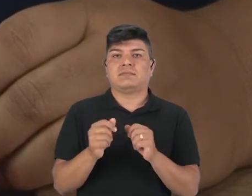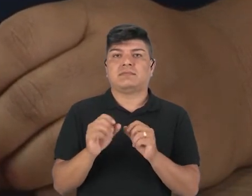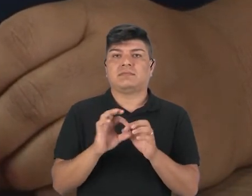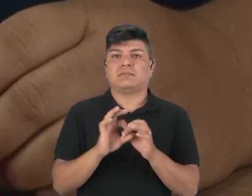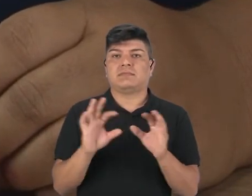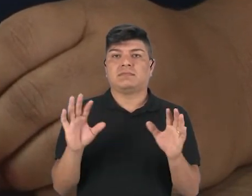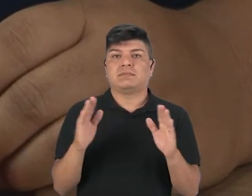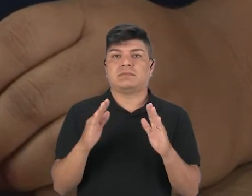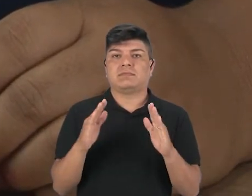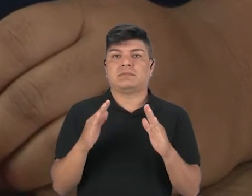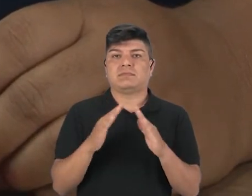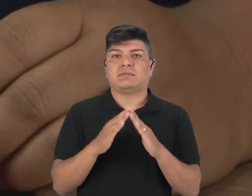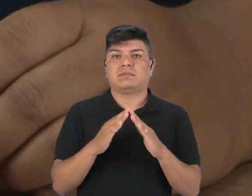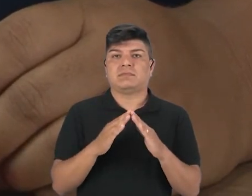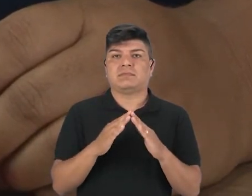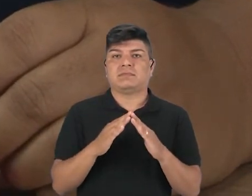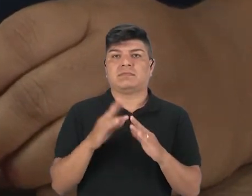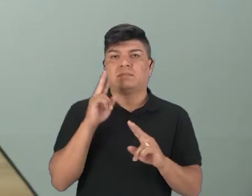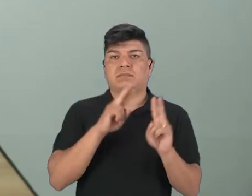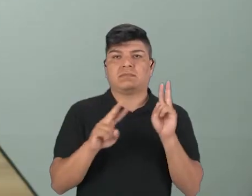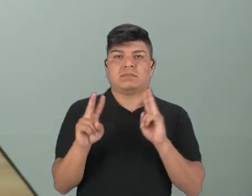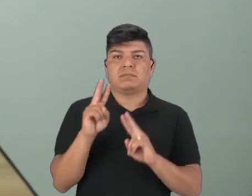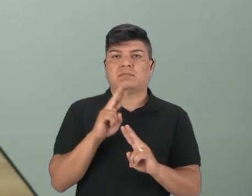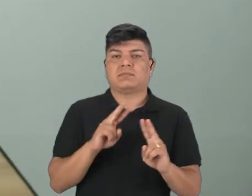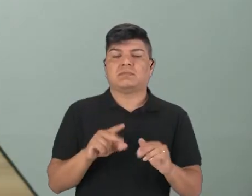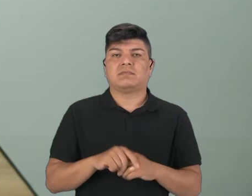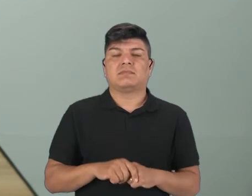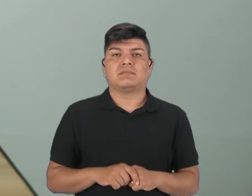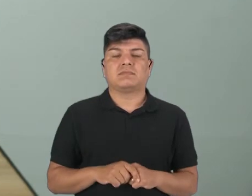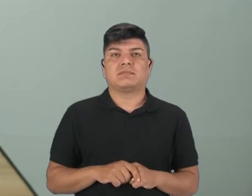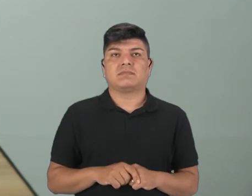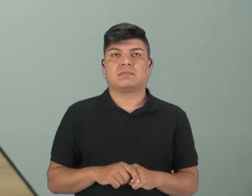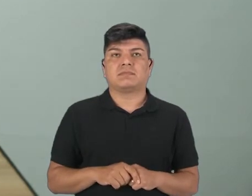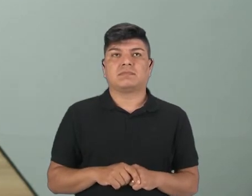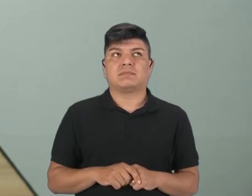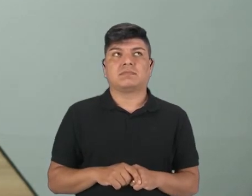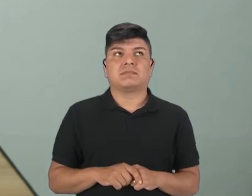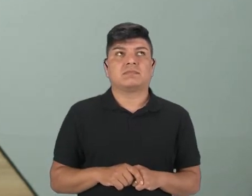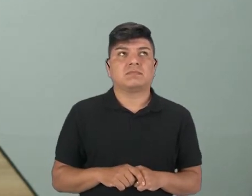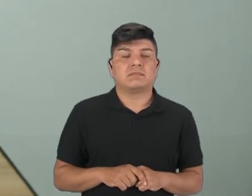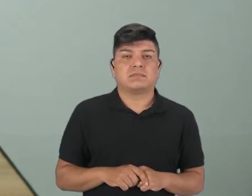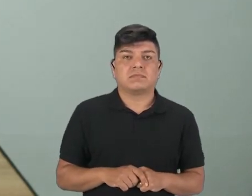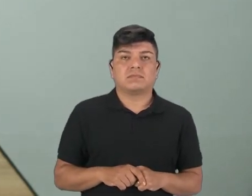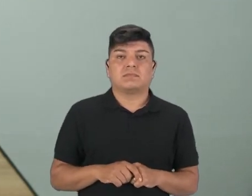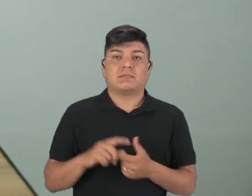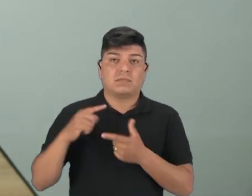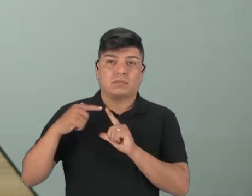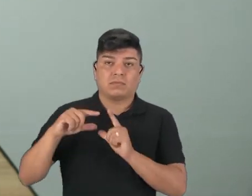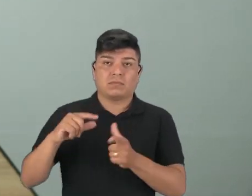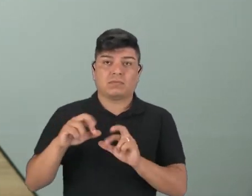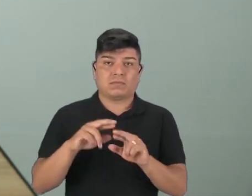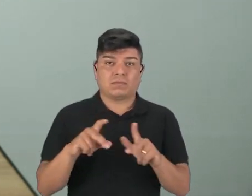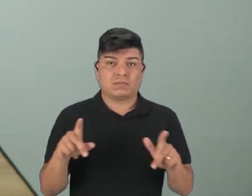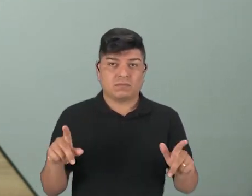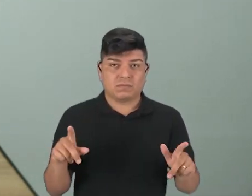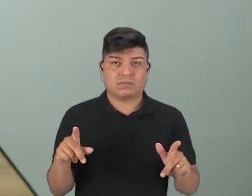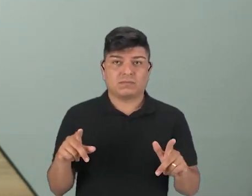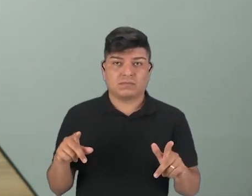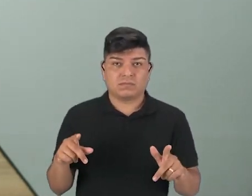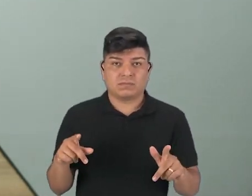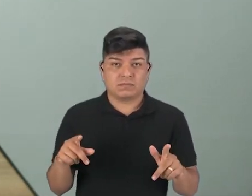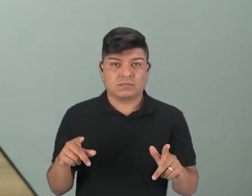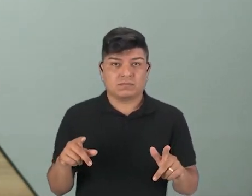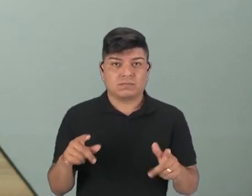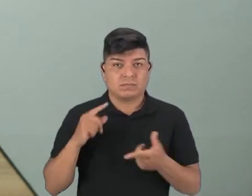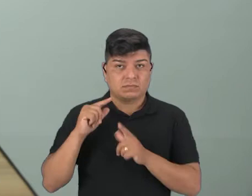ao nosso ver, à nossa visão, à nossa vista, e com formas diferentes. E